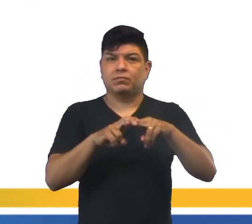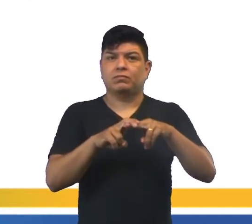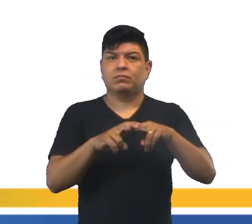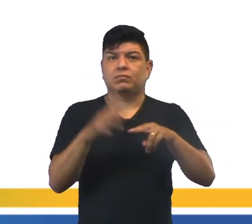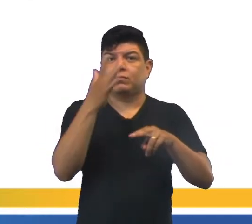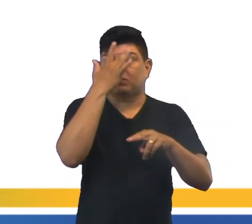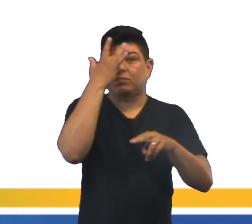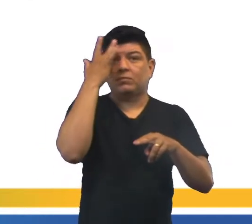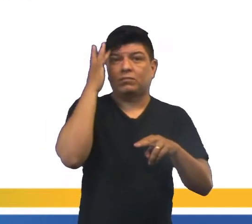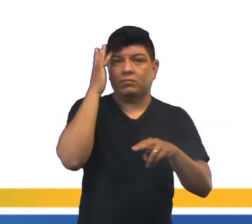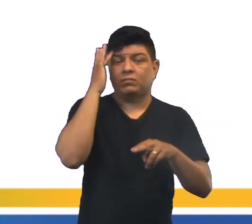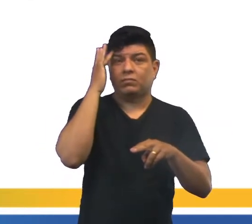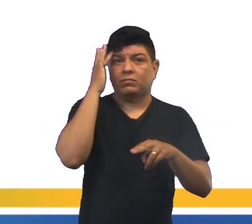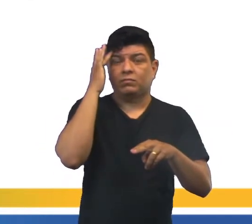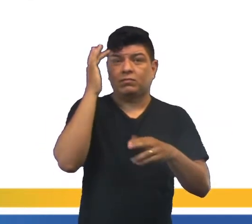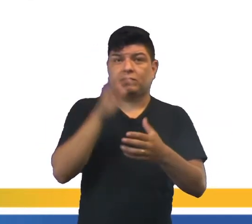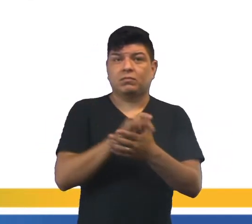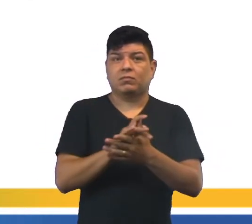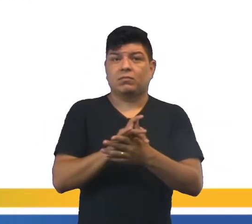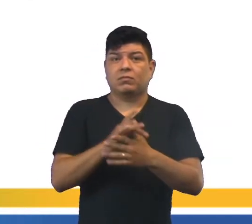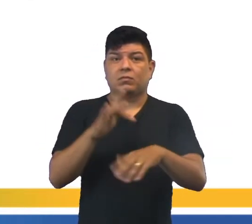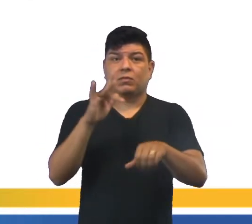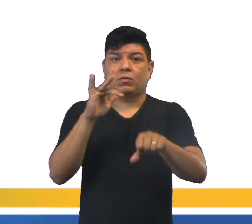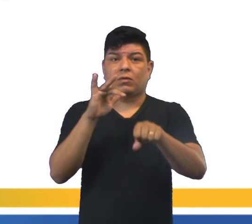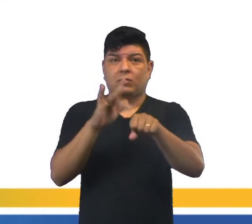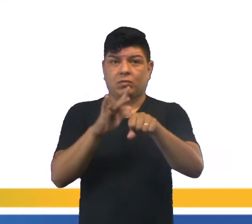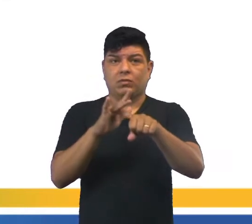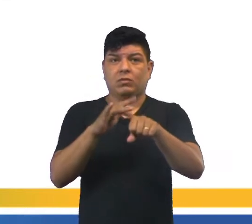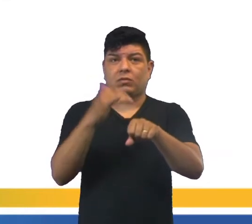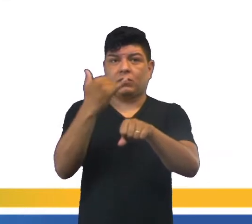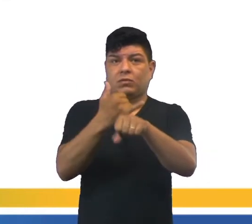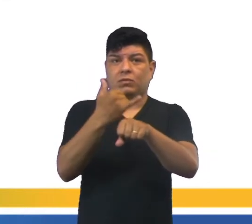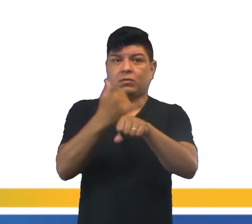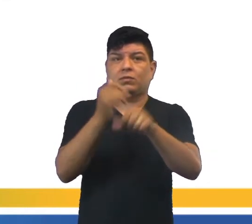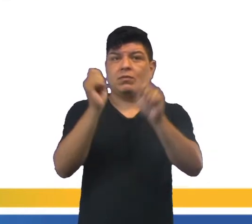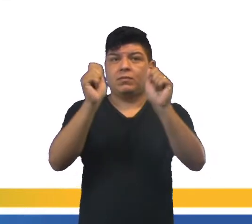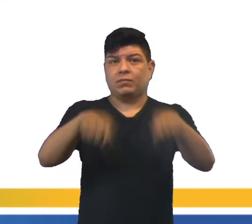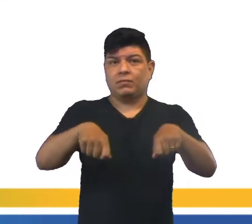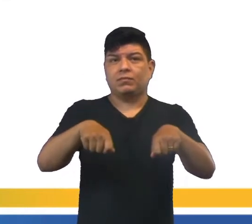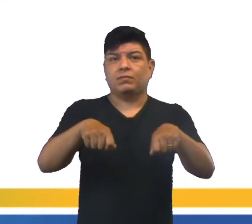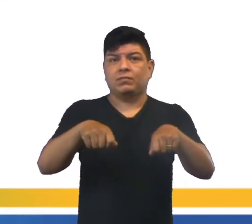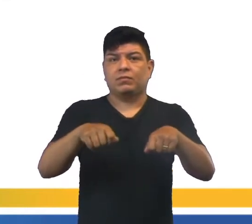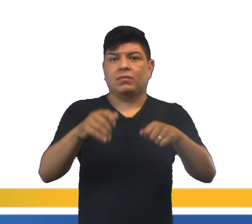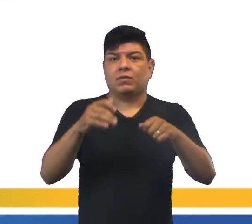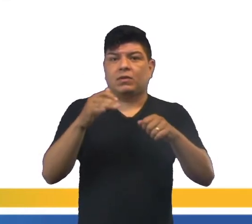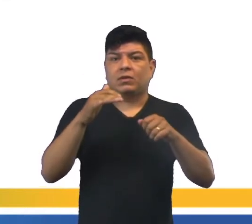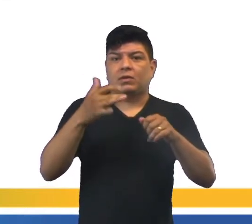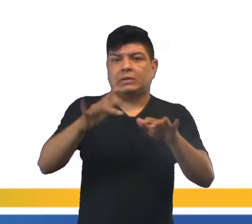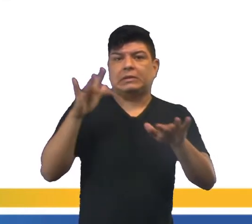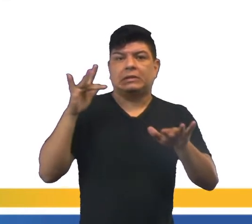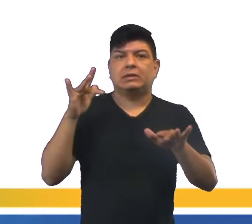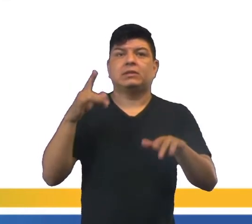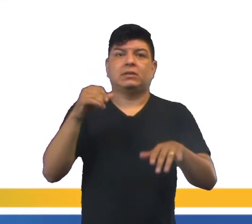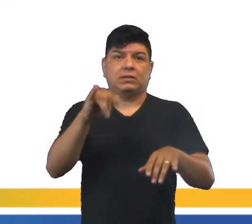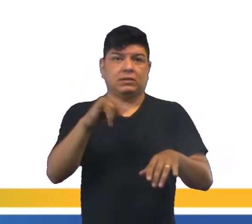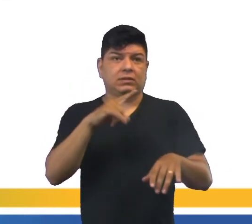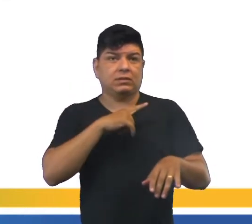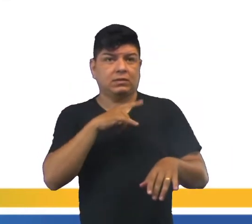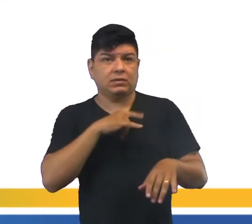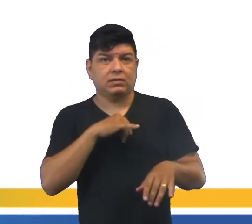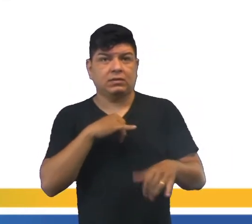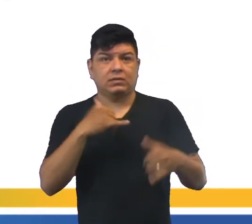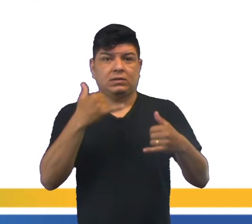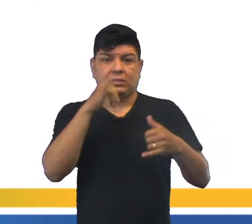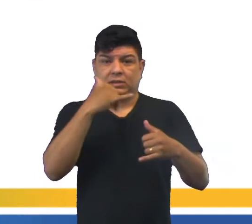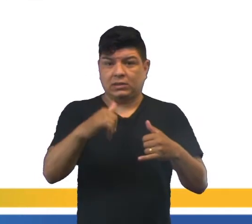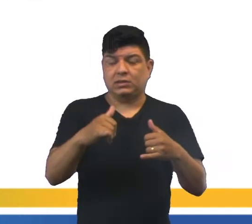pessoa, quando toca, né, no metal, ela tem a capacidade de pegar choque muito rápido se tiver, né, ligado